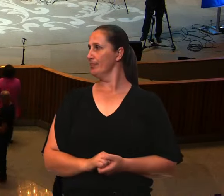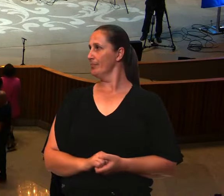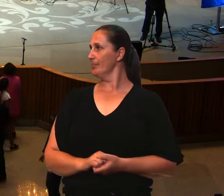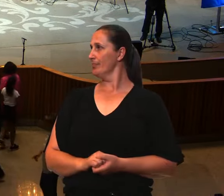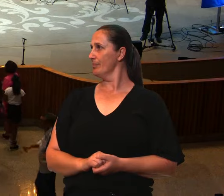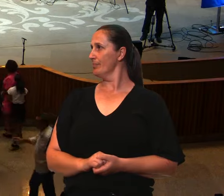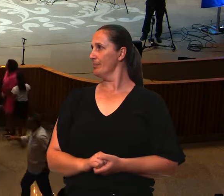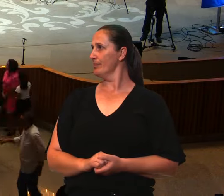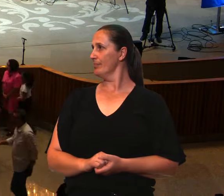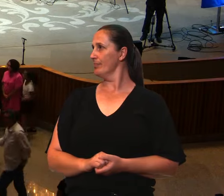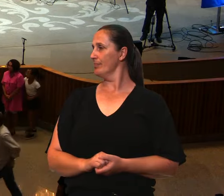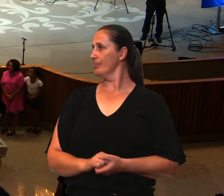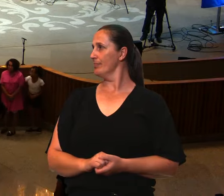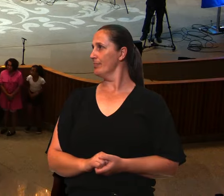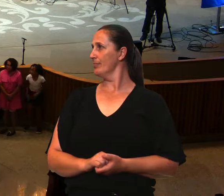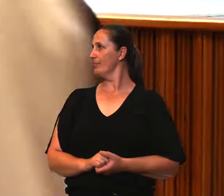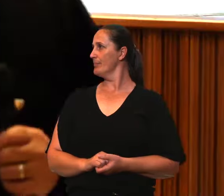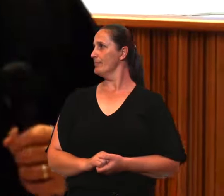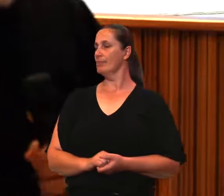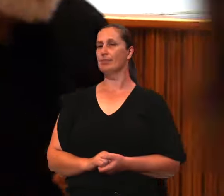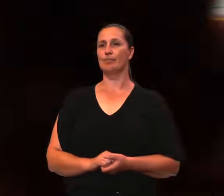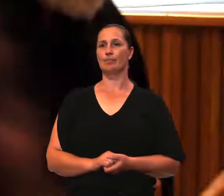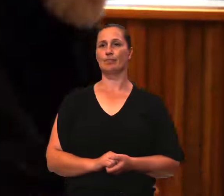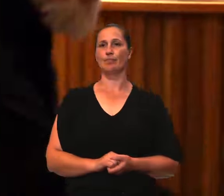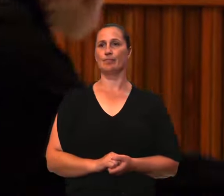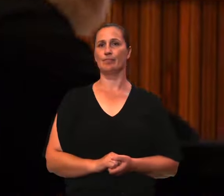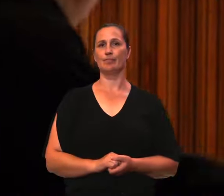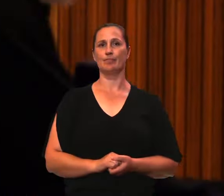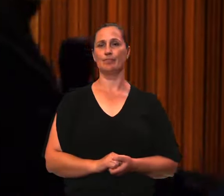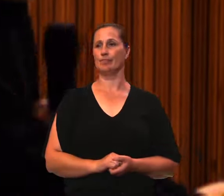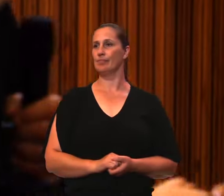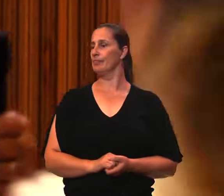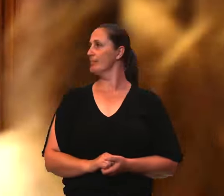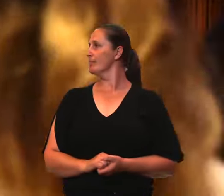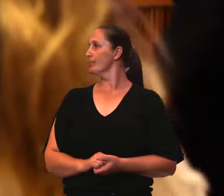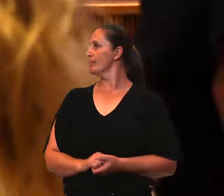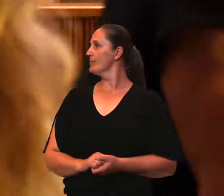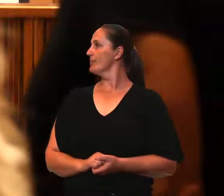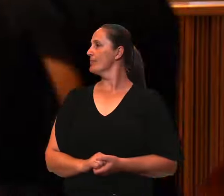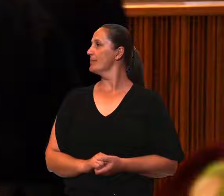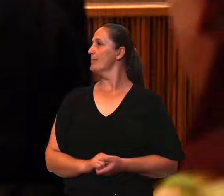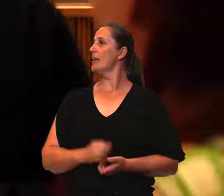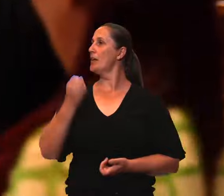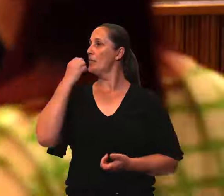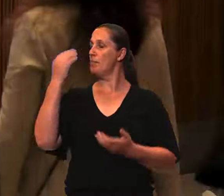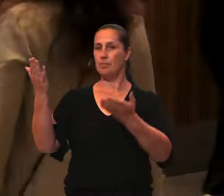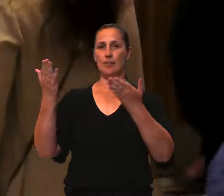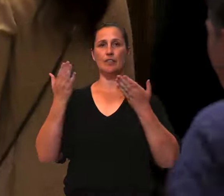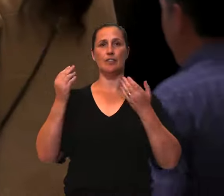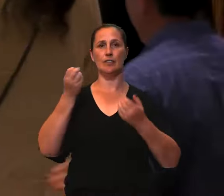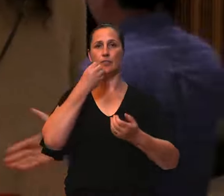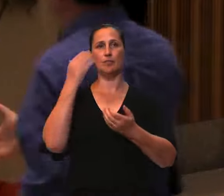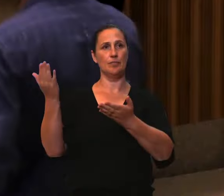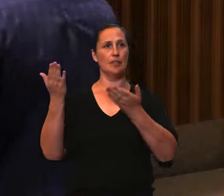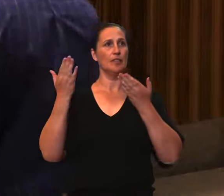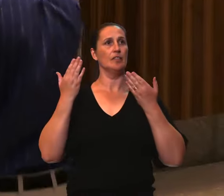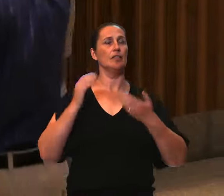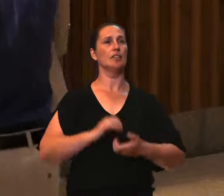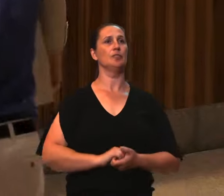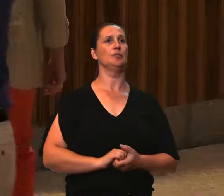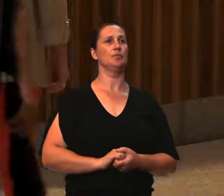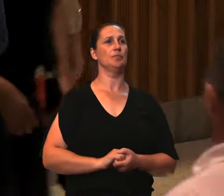bem-vinda mosta aqui bem-vindo bem-vindo bem-vindos bem-vindos Deus te abençoe bem-vindo bem-vinda bem-vindo vem cá vem para cá vem para cá vem